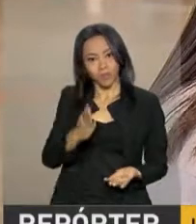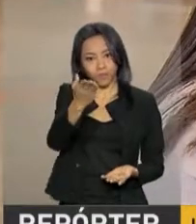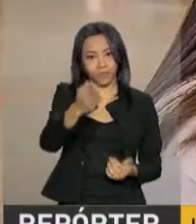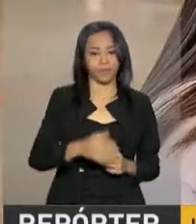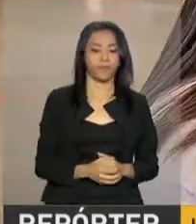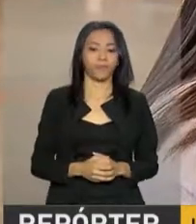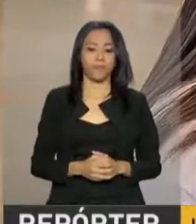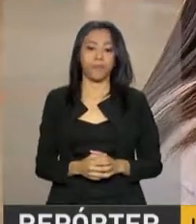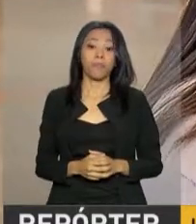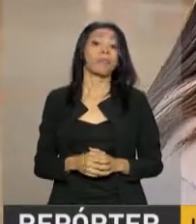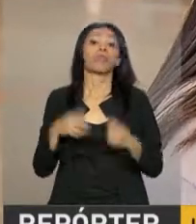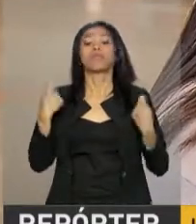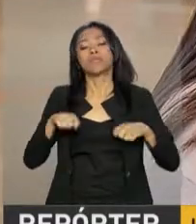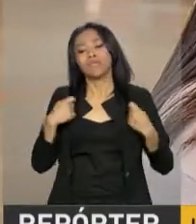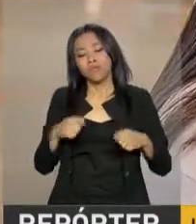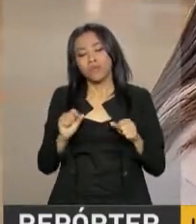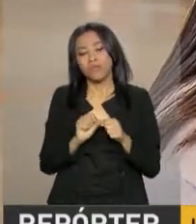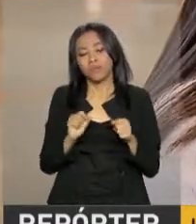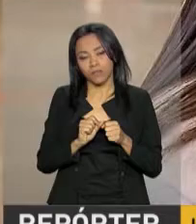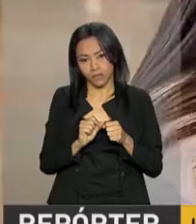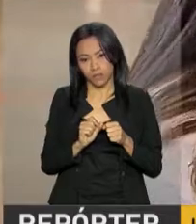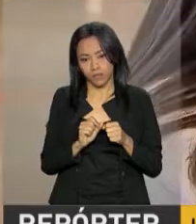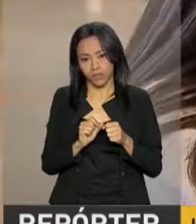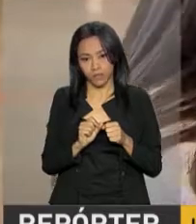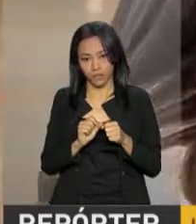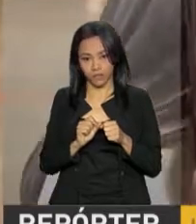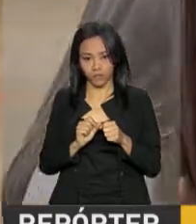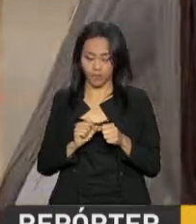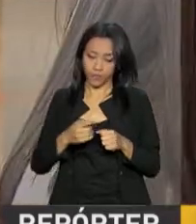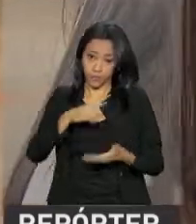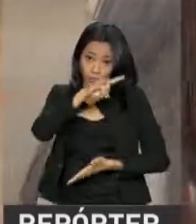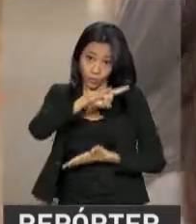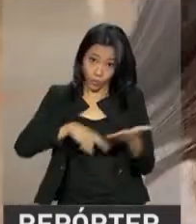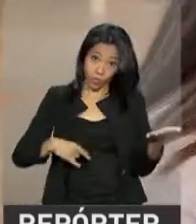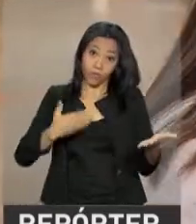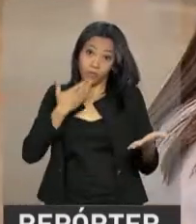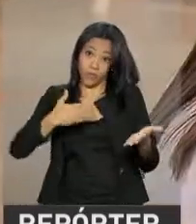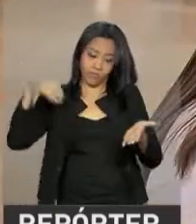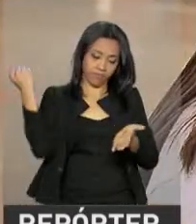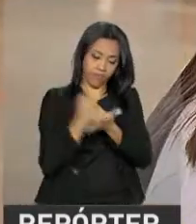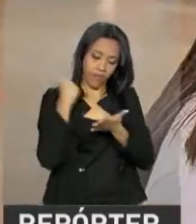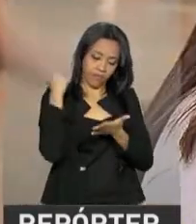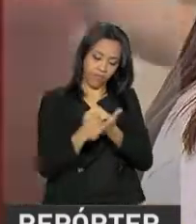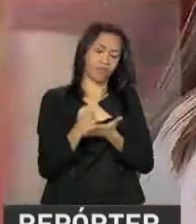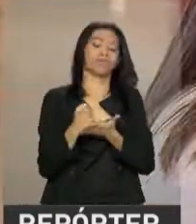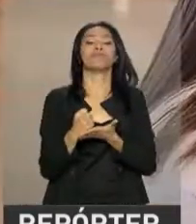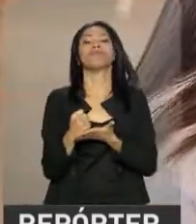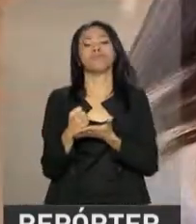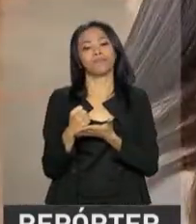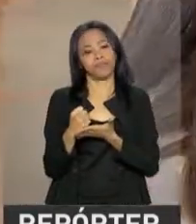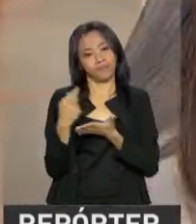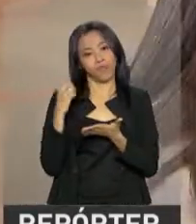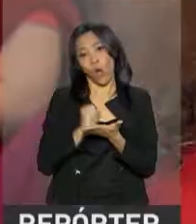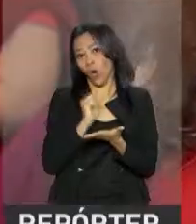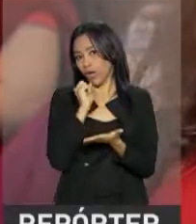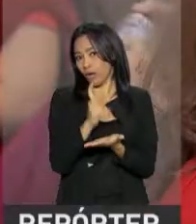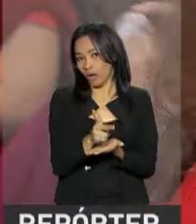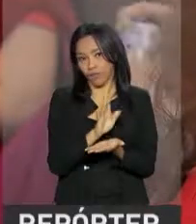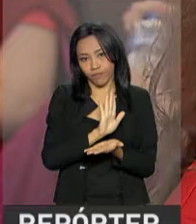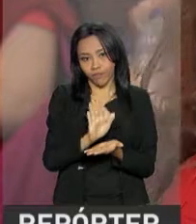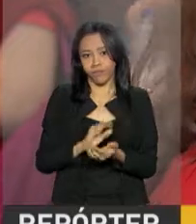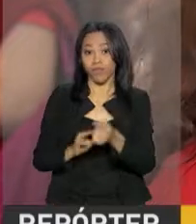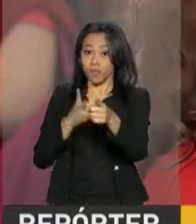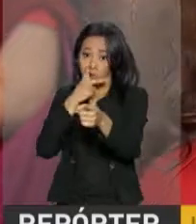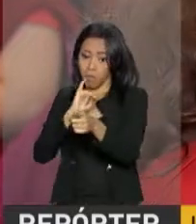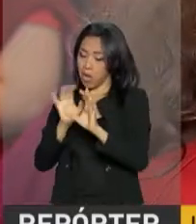é realizar aquele autorização um cartório e aí foi tudo ok meu pai